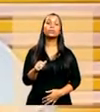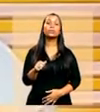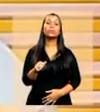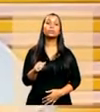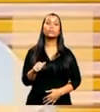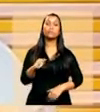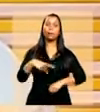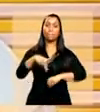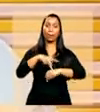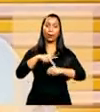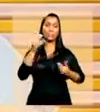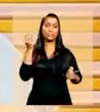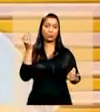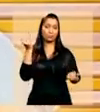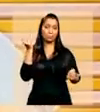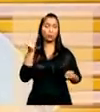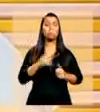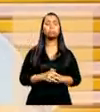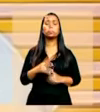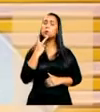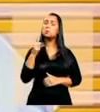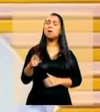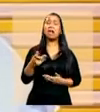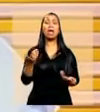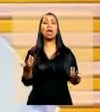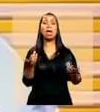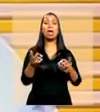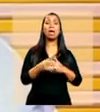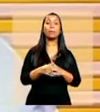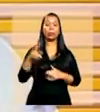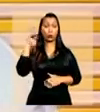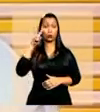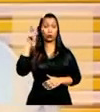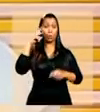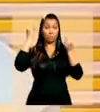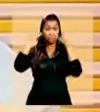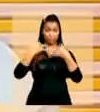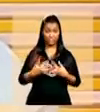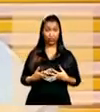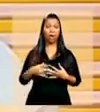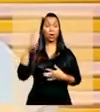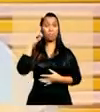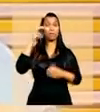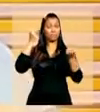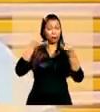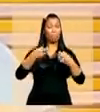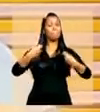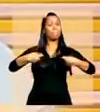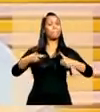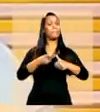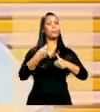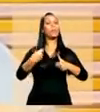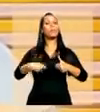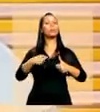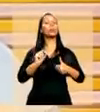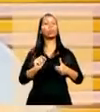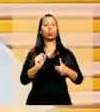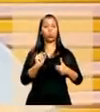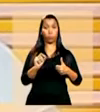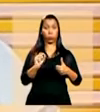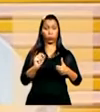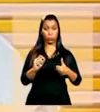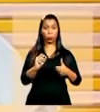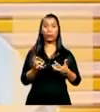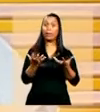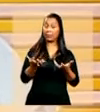fica na Espanha. E ele fala assim, que para ser um contador de história, para contar uma história, você primeiro de tudo